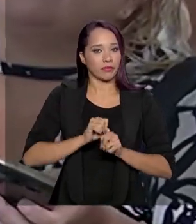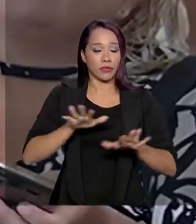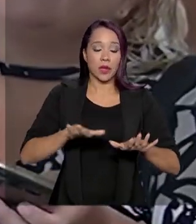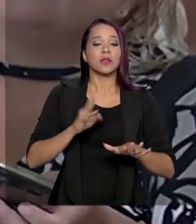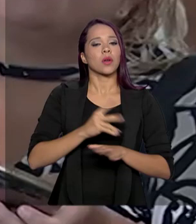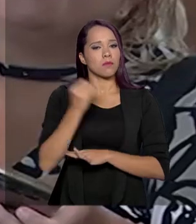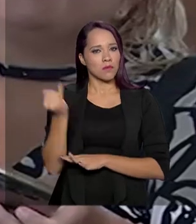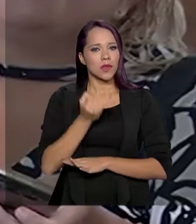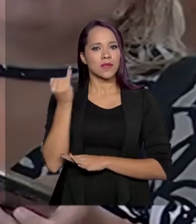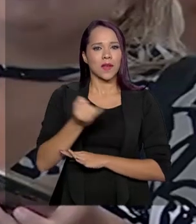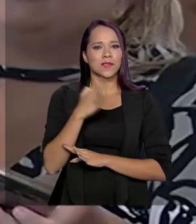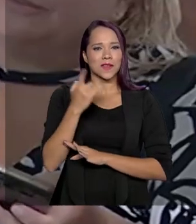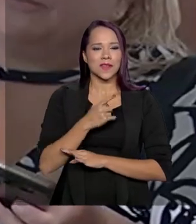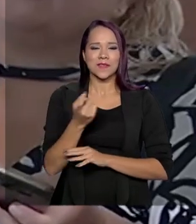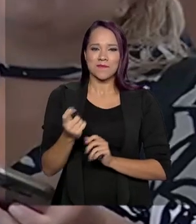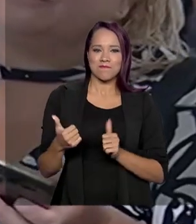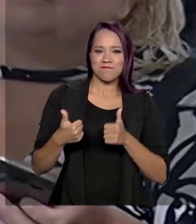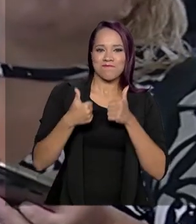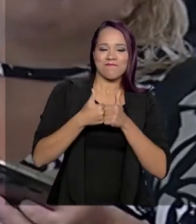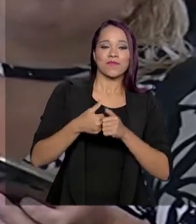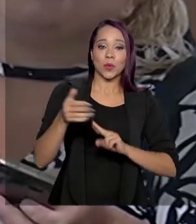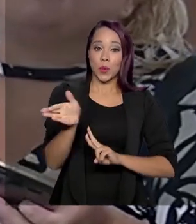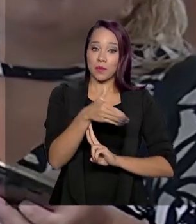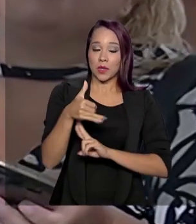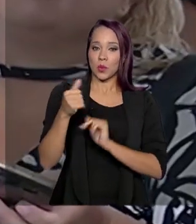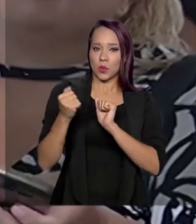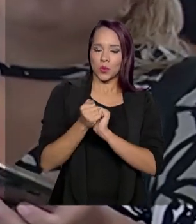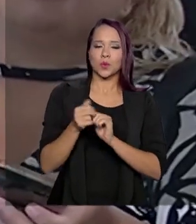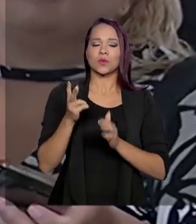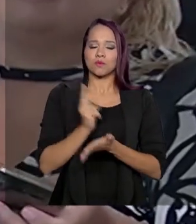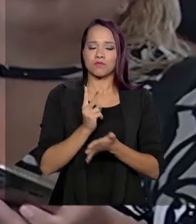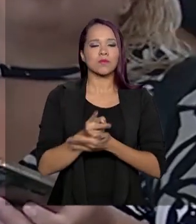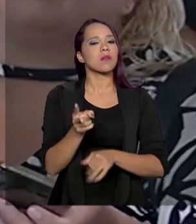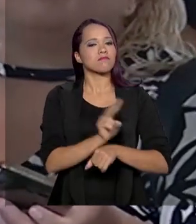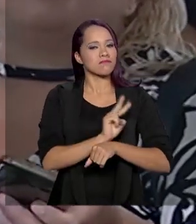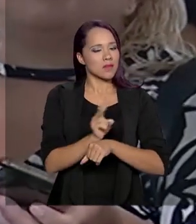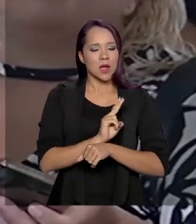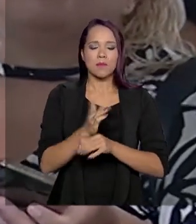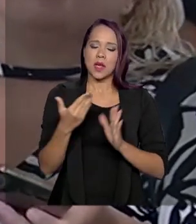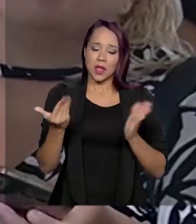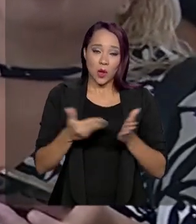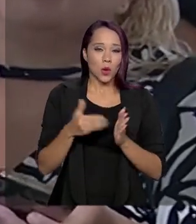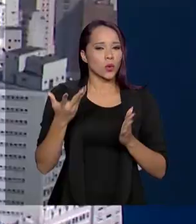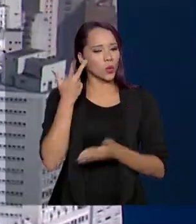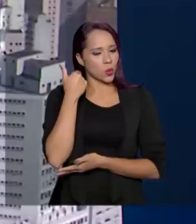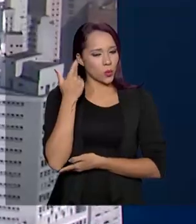embaixador conosco para estar sempre nos municiando, mas por enquanto tudo normal.